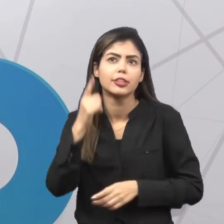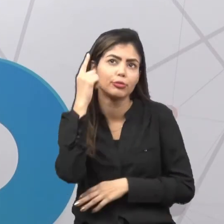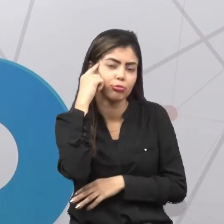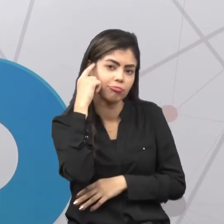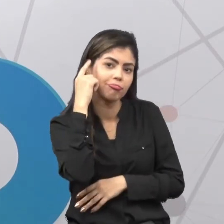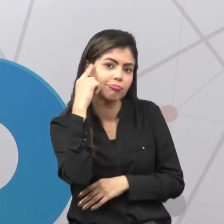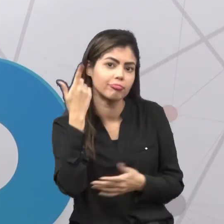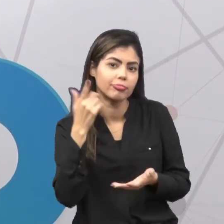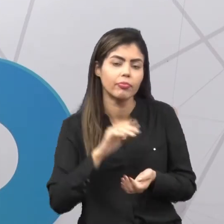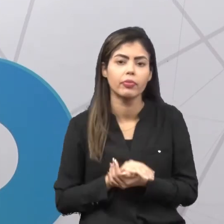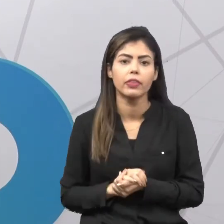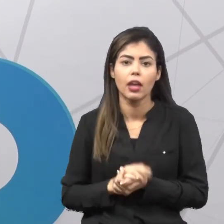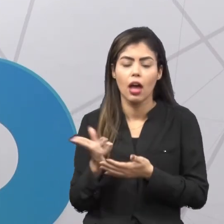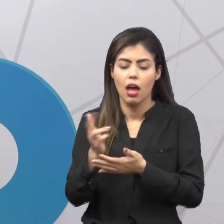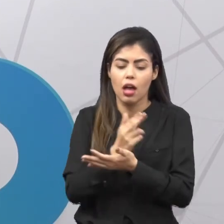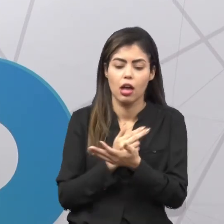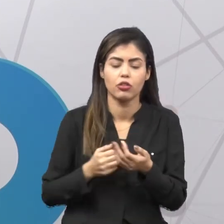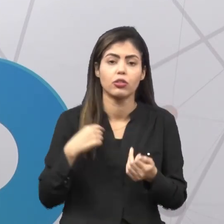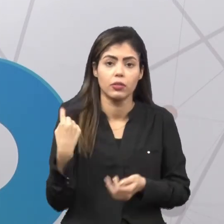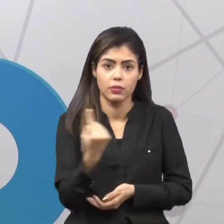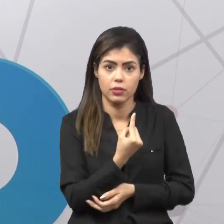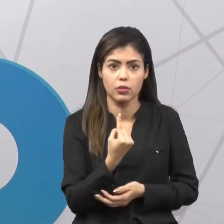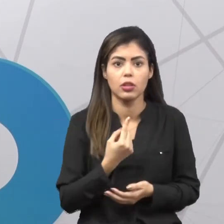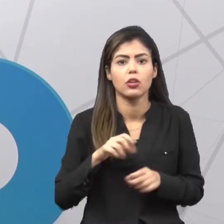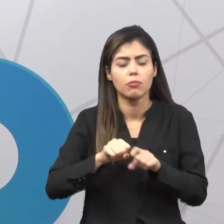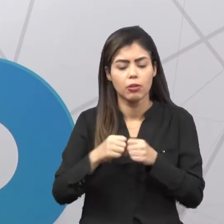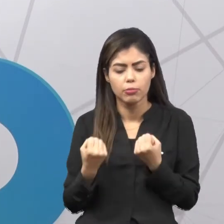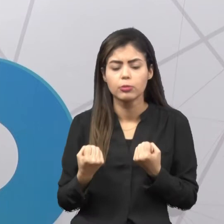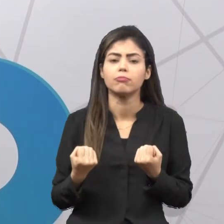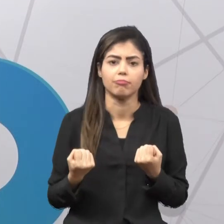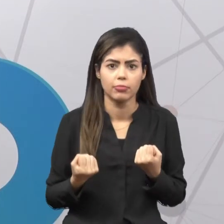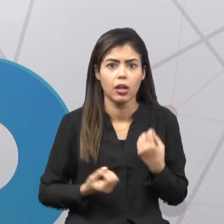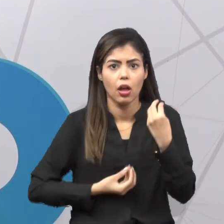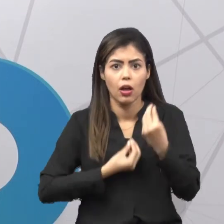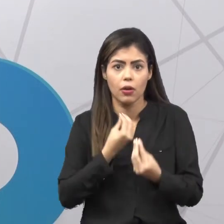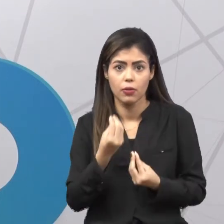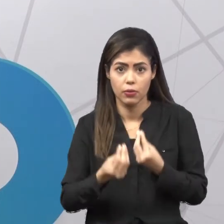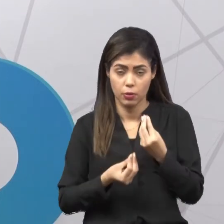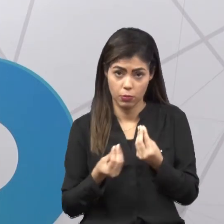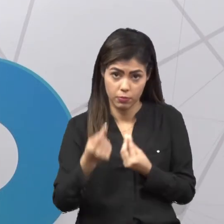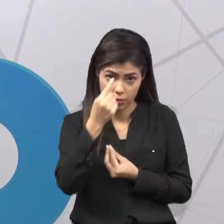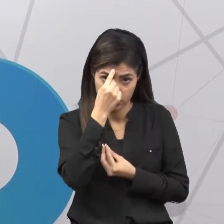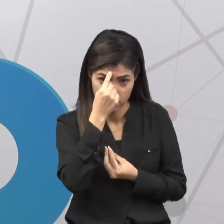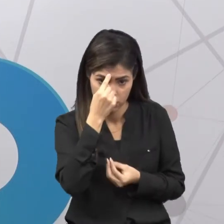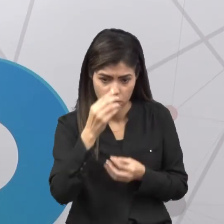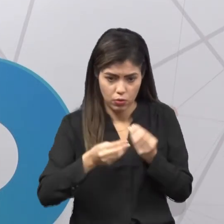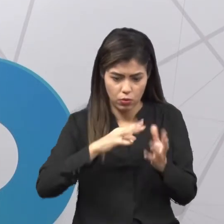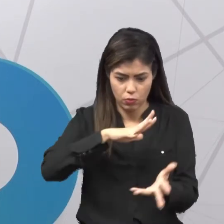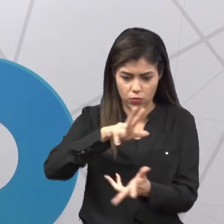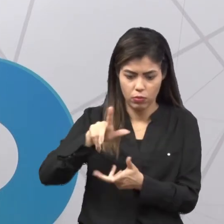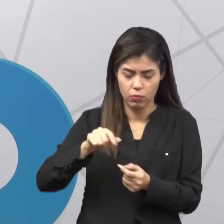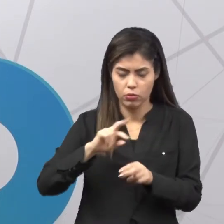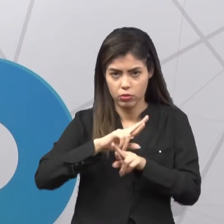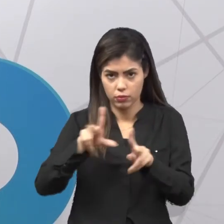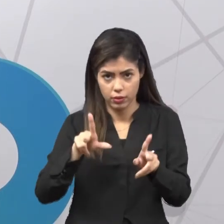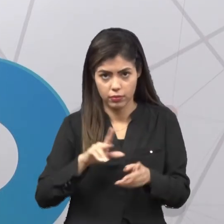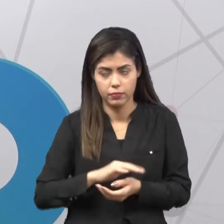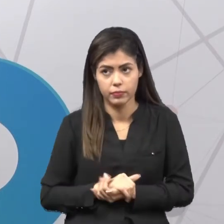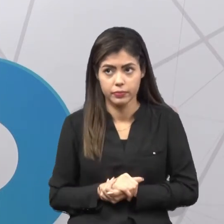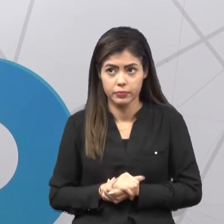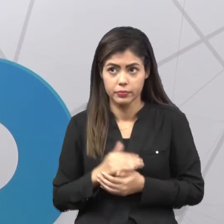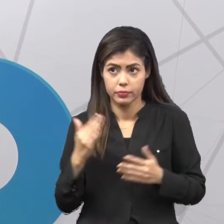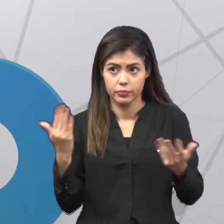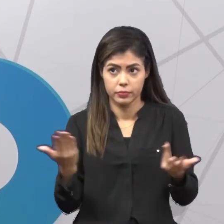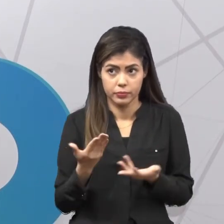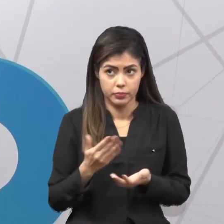pensar nas propostas que a arte nos propõe, né? Sobre a ruptura, sobre como que a gente pode pensar o mundo a partir de um viés diferenciado.